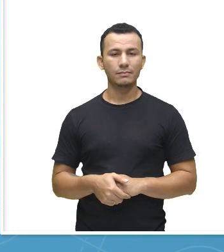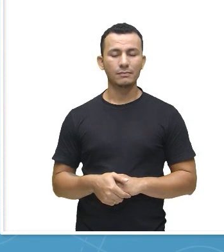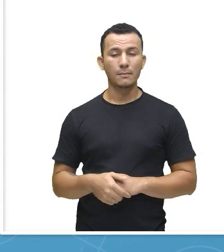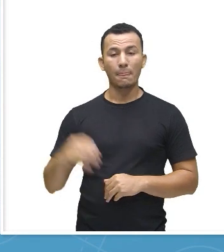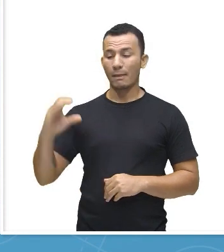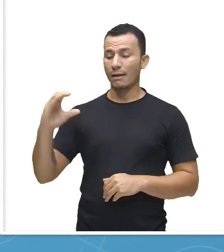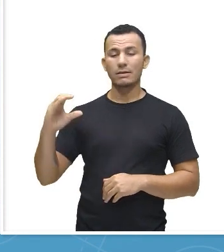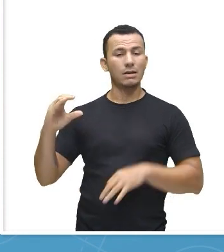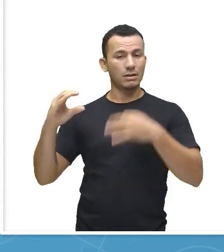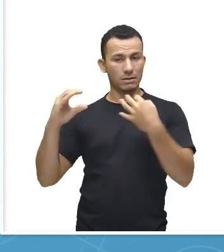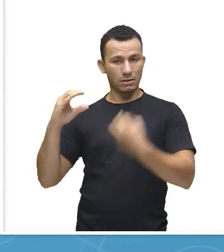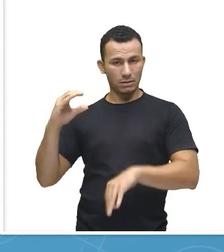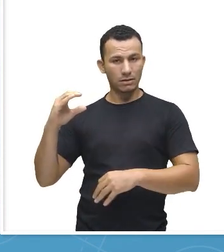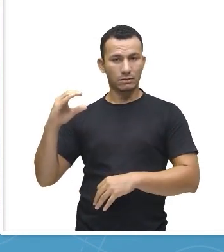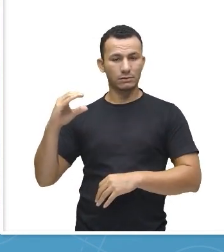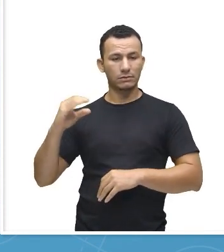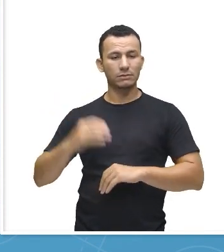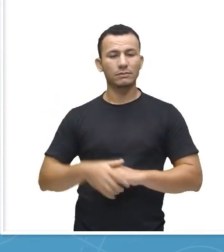Letra C.